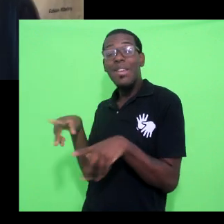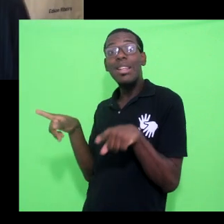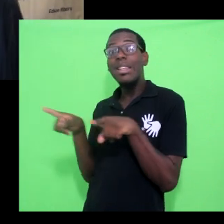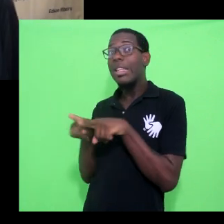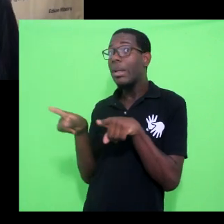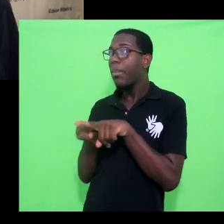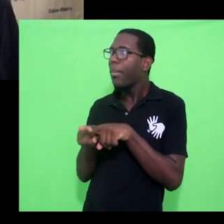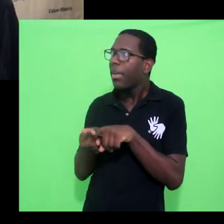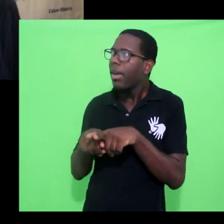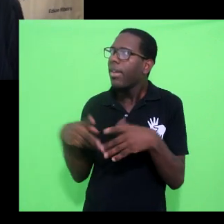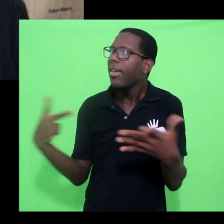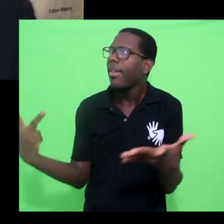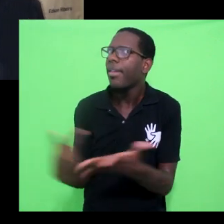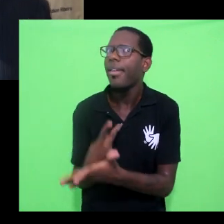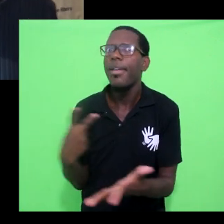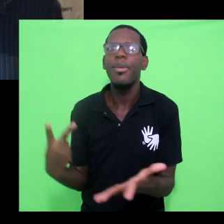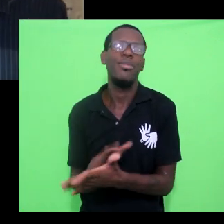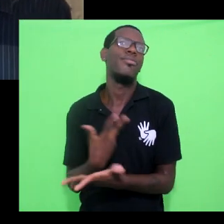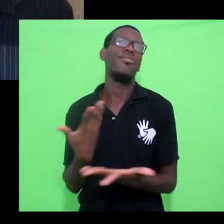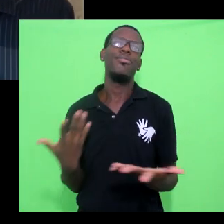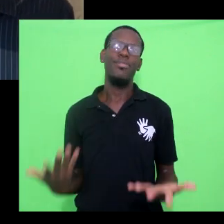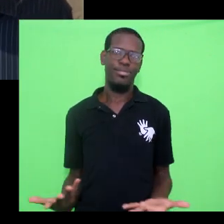fizeram uma besteira muito grande. Eu sei que